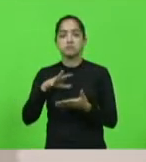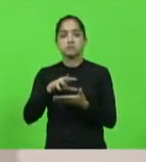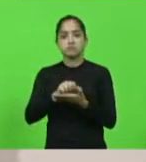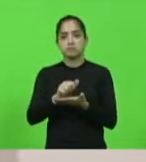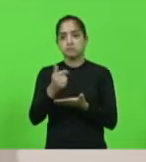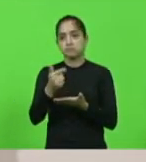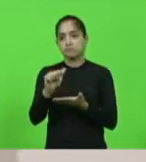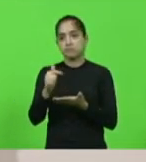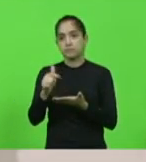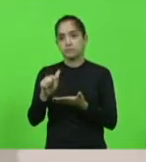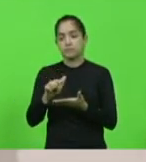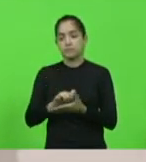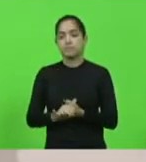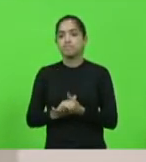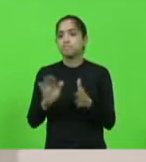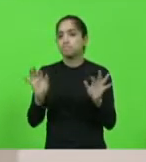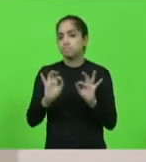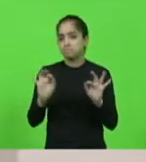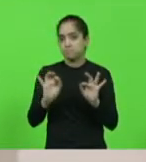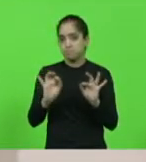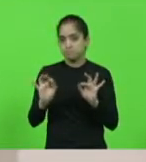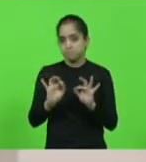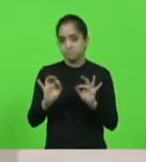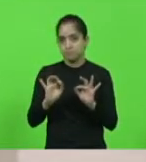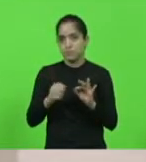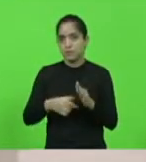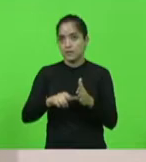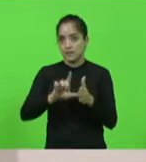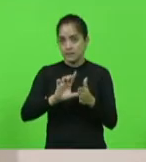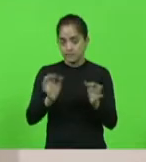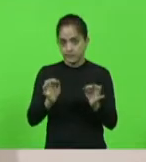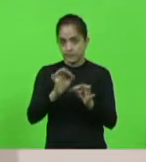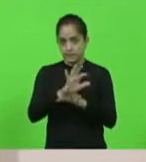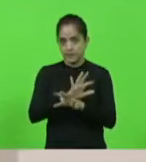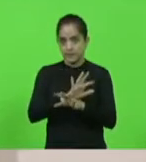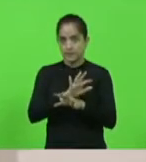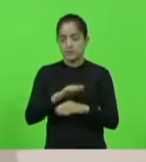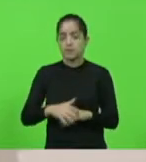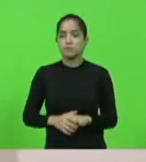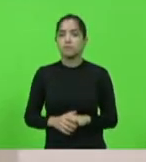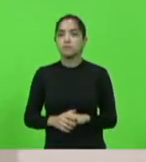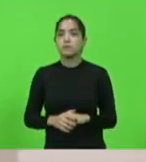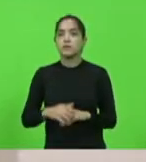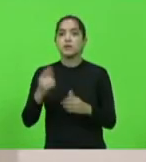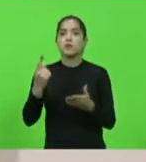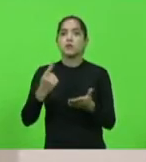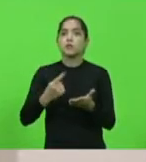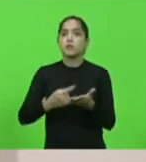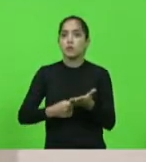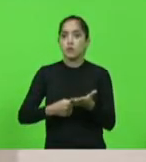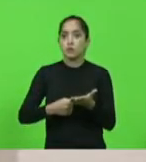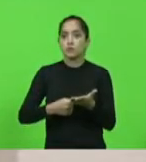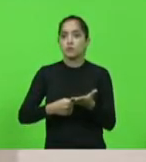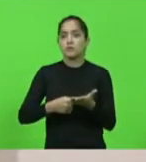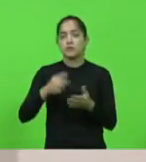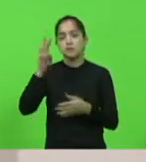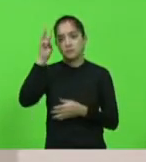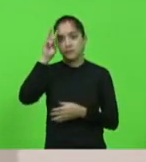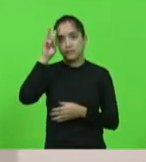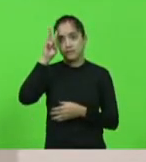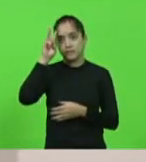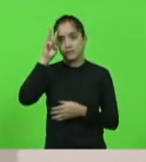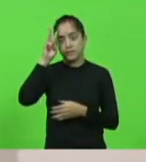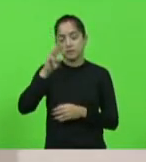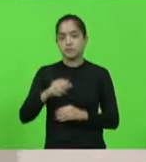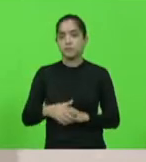oradores inscritos. Nada mais havendo, o senhor presidente, antes de encerrar a sessão, convocou outra ordinária para terça-feira